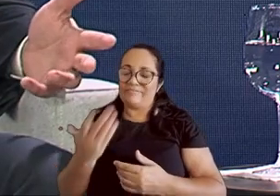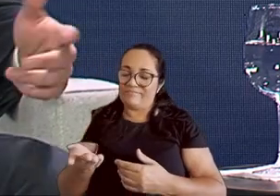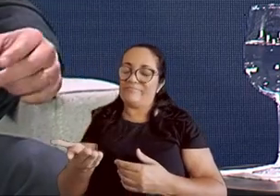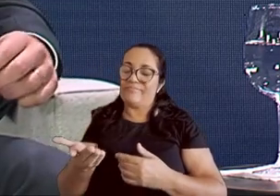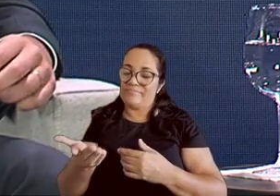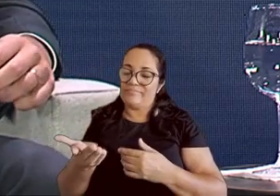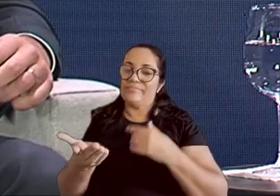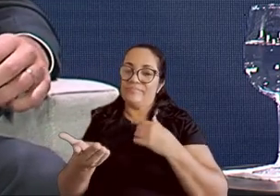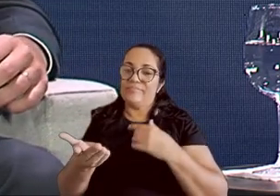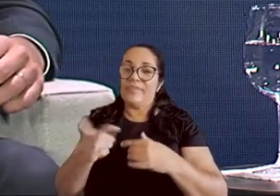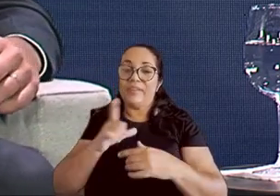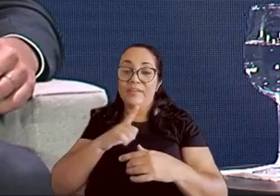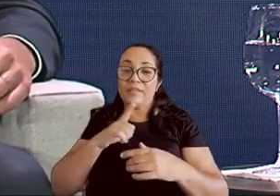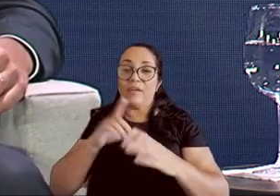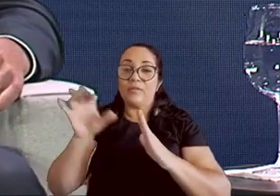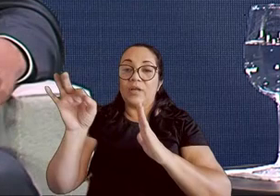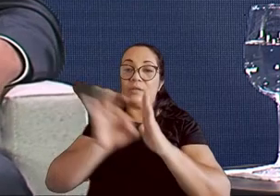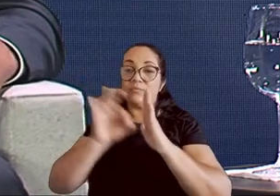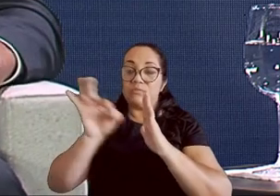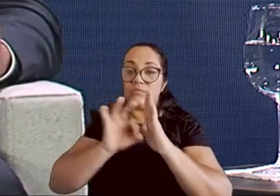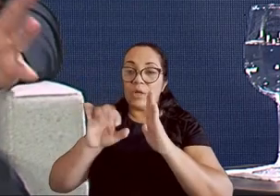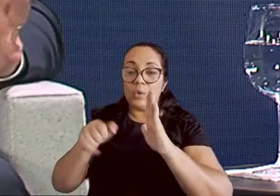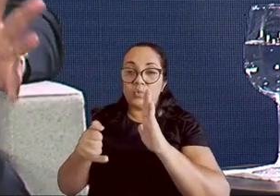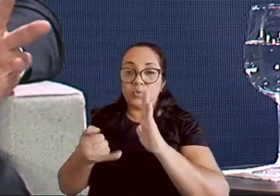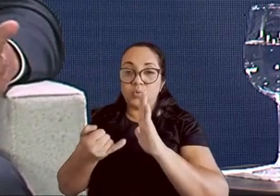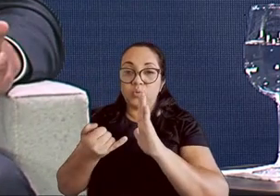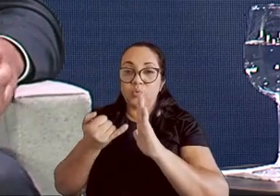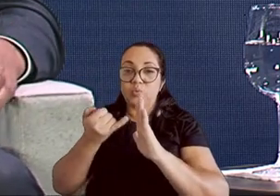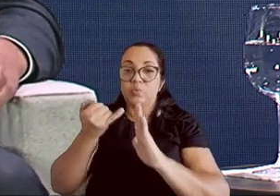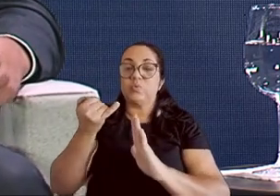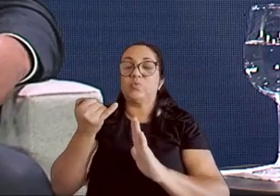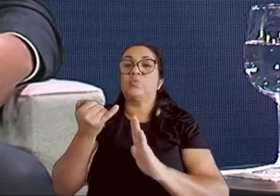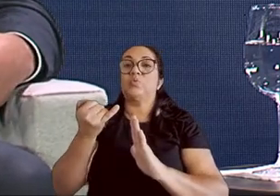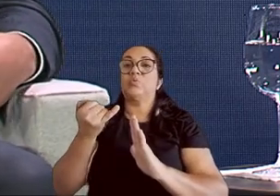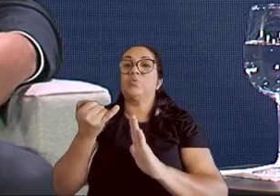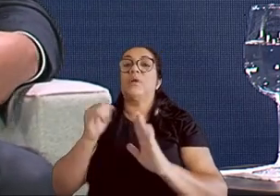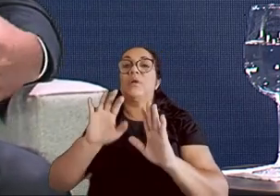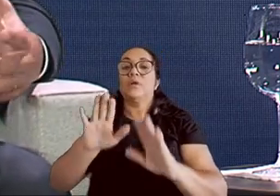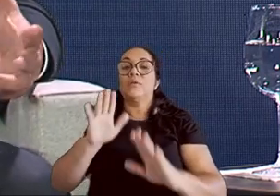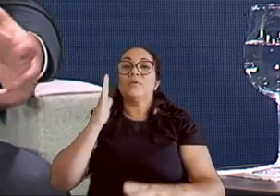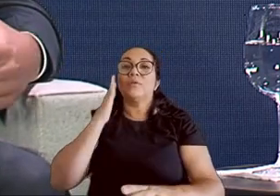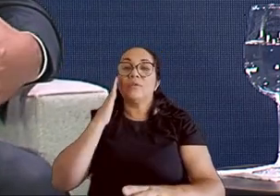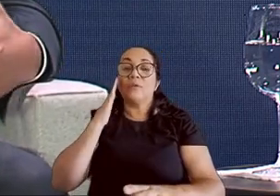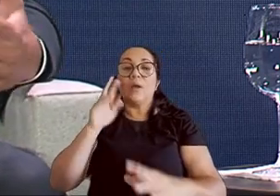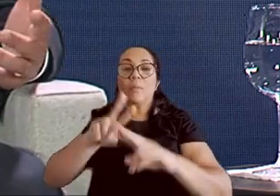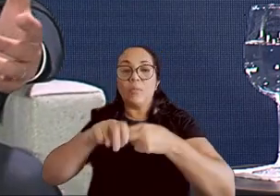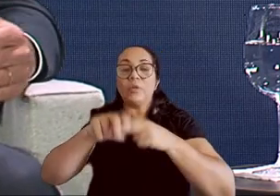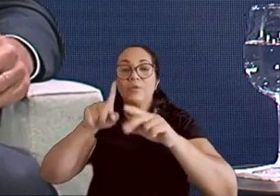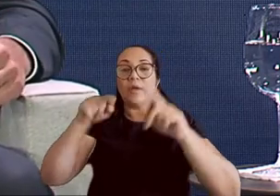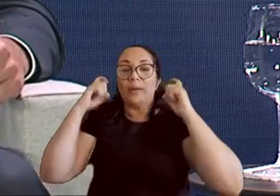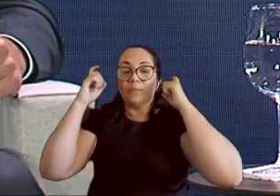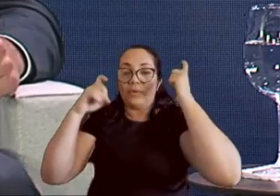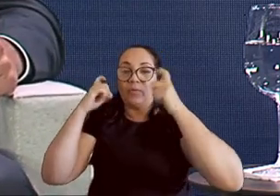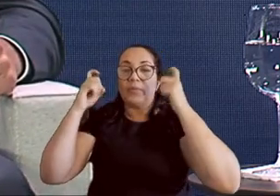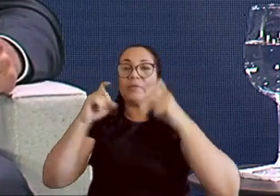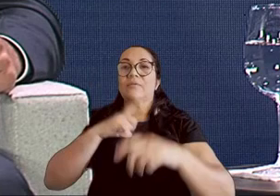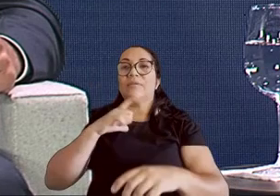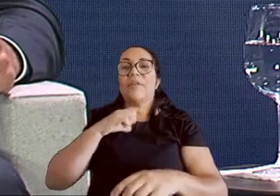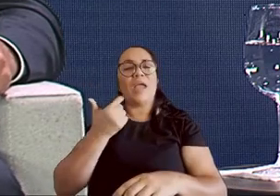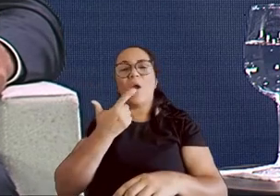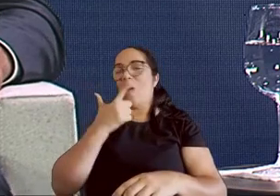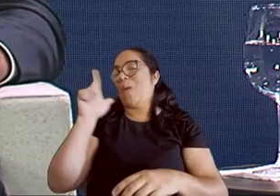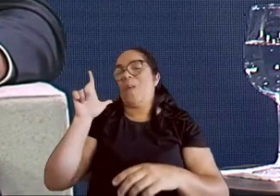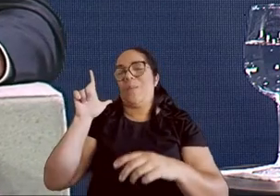SELIC tá em níveis bem altos então assim eu diria que essa é a principal preocupação mas mas fora essa tem várias outras né assim Acho